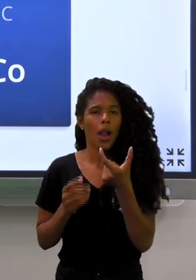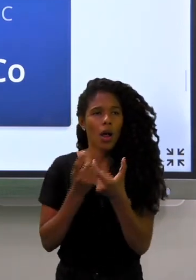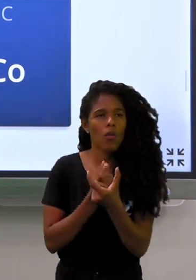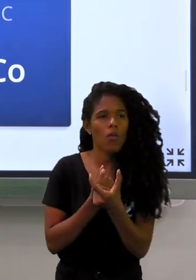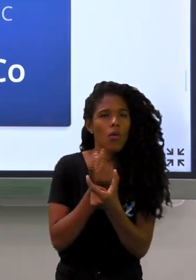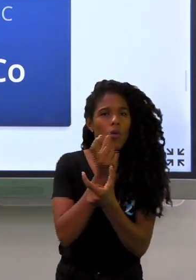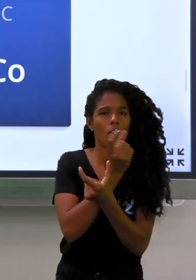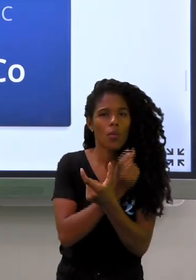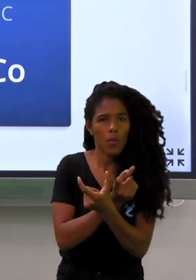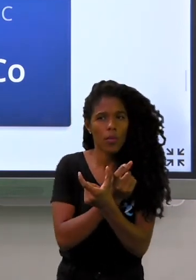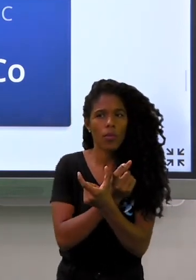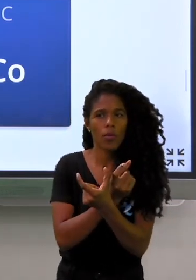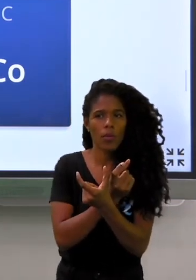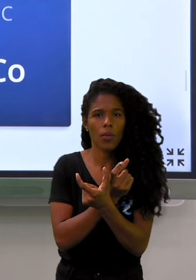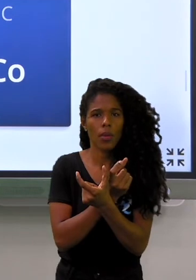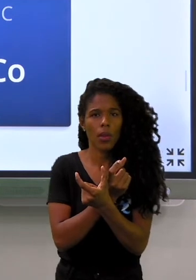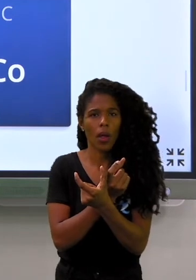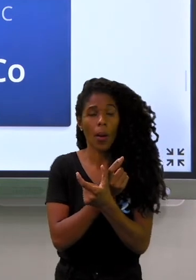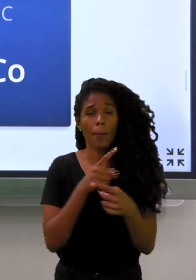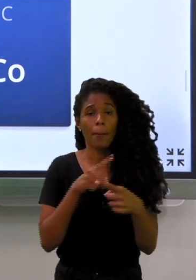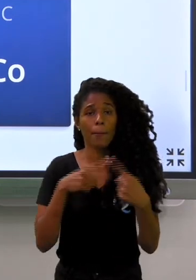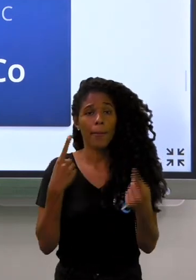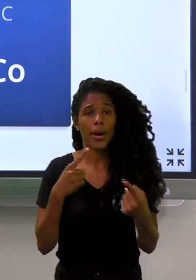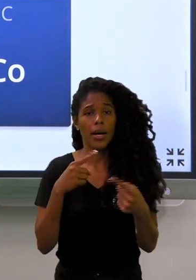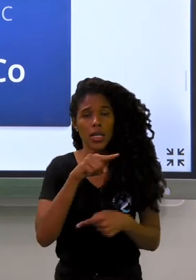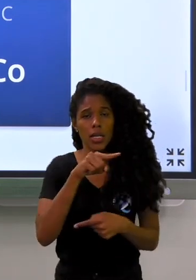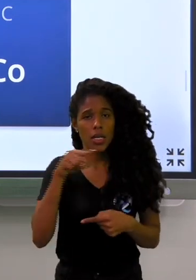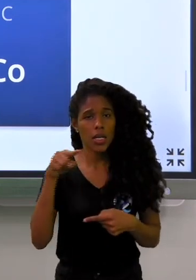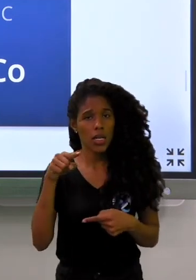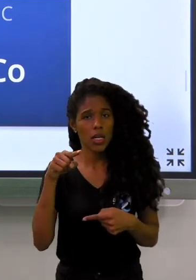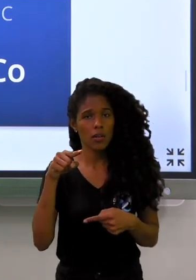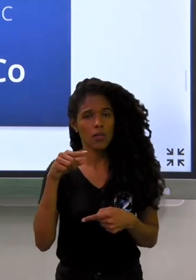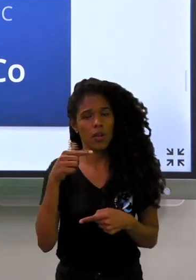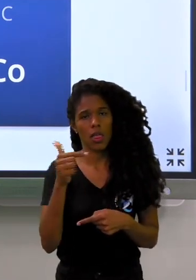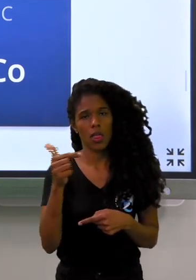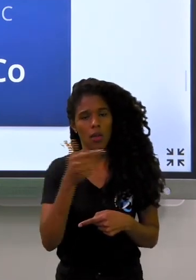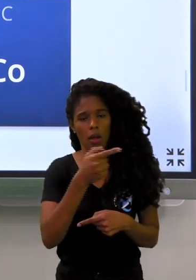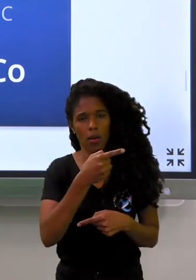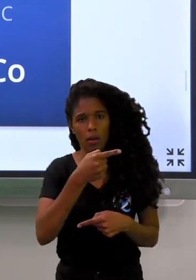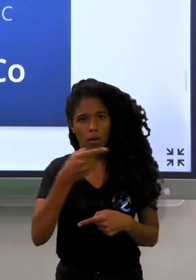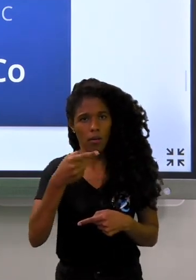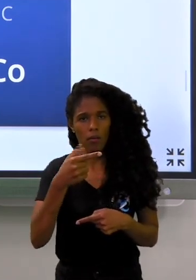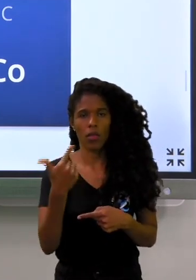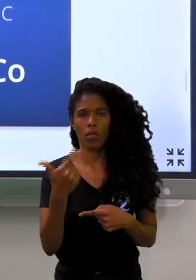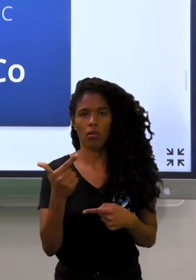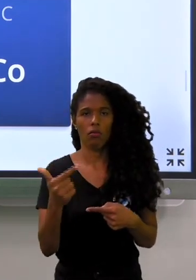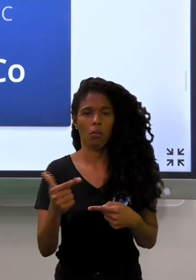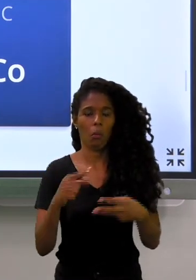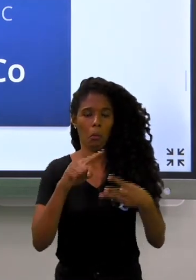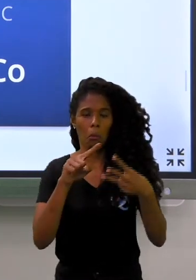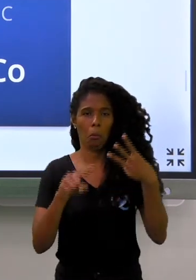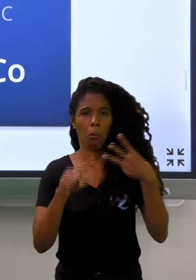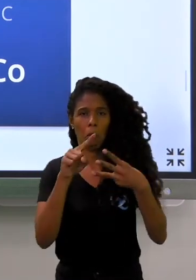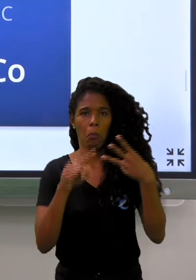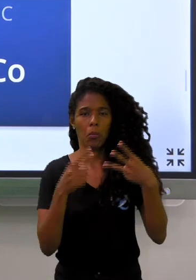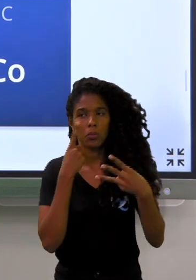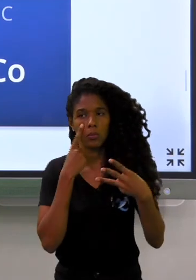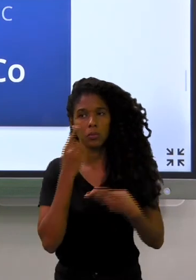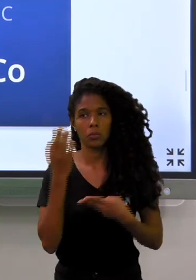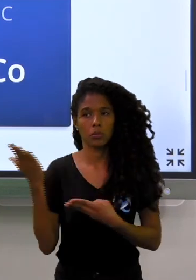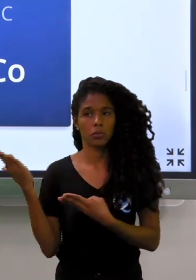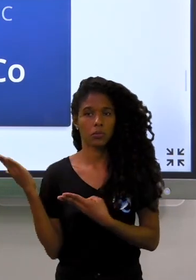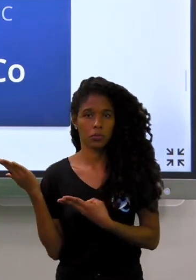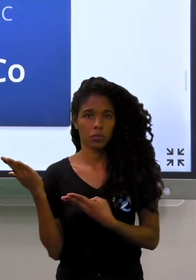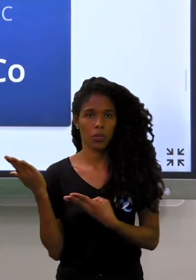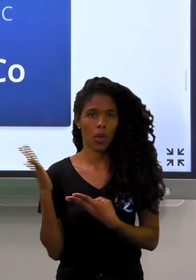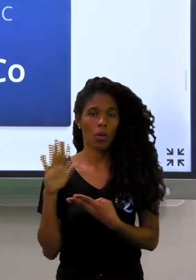antes do radical. Lembrados? Então, qual dessas que não tem hífen, que não é seguida de hífen? Pós,